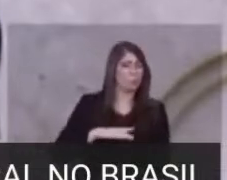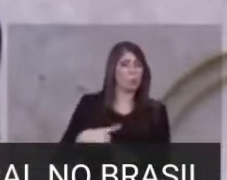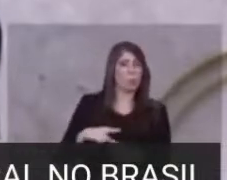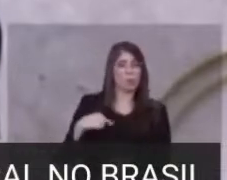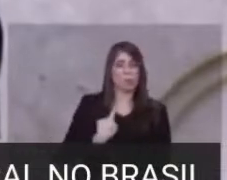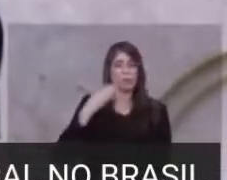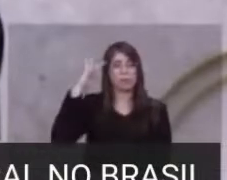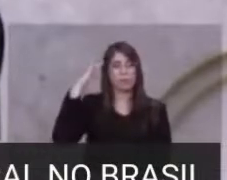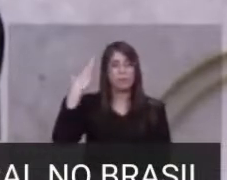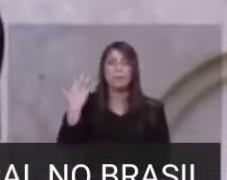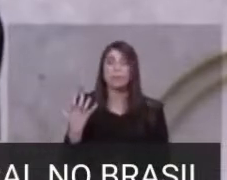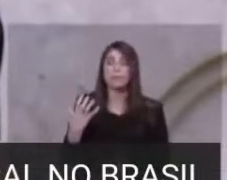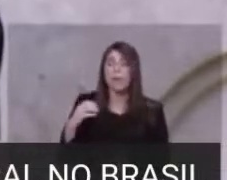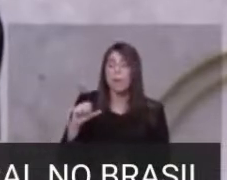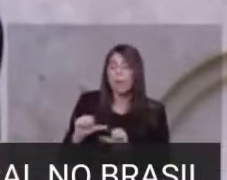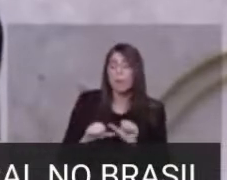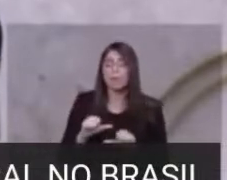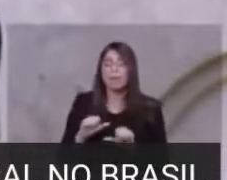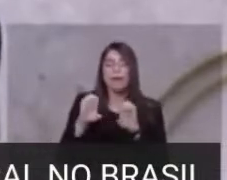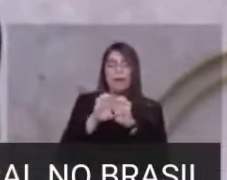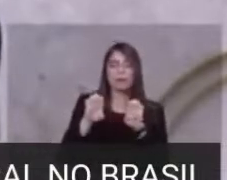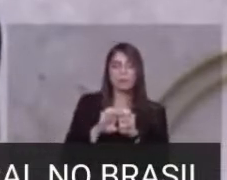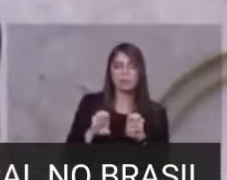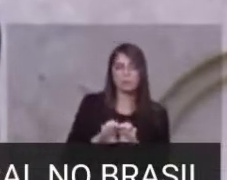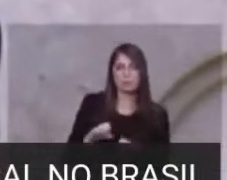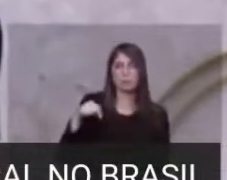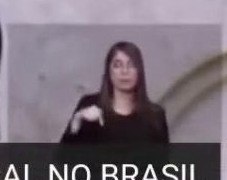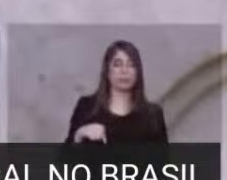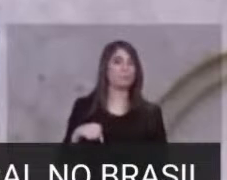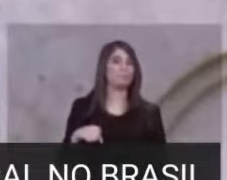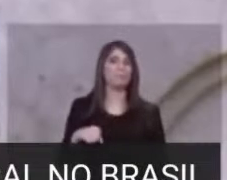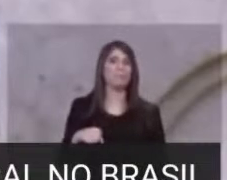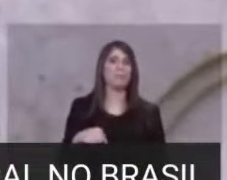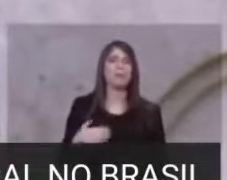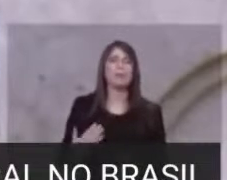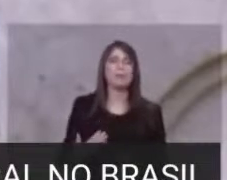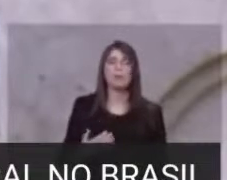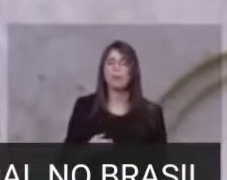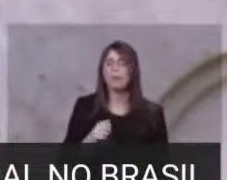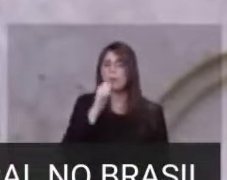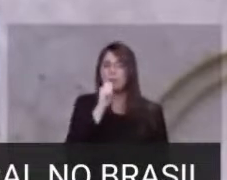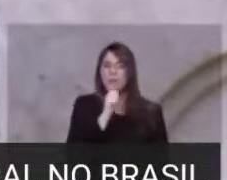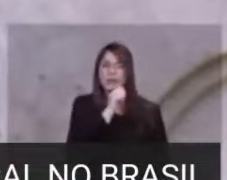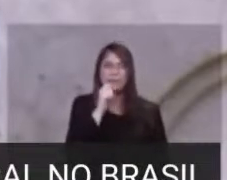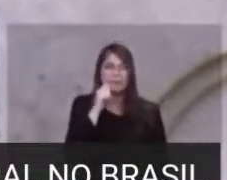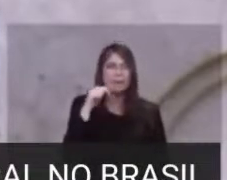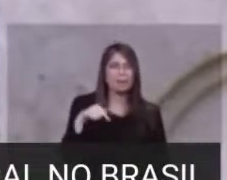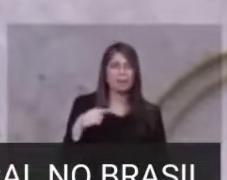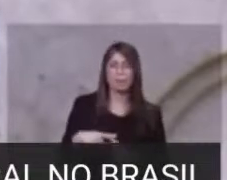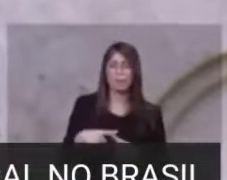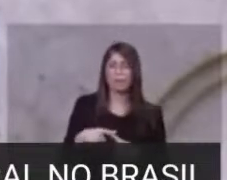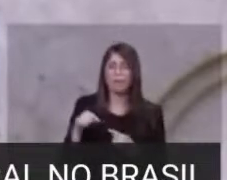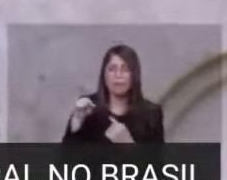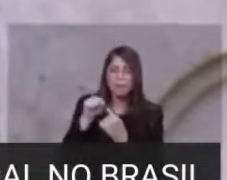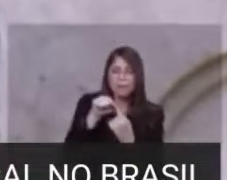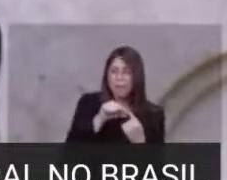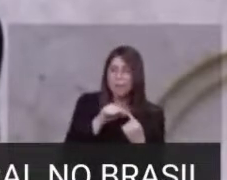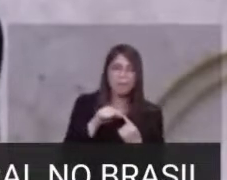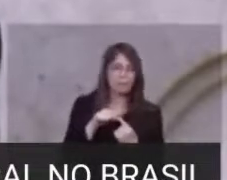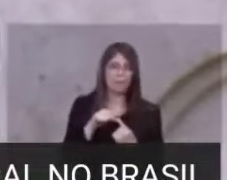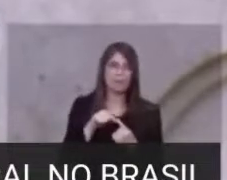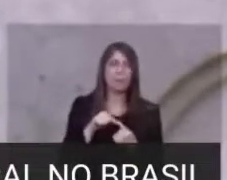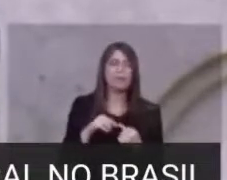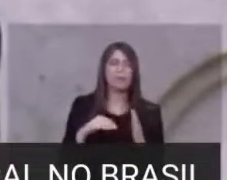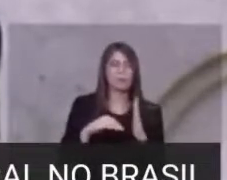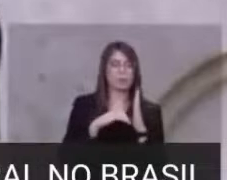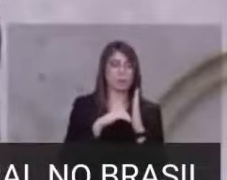por decisões do tribunal quiser mudar a estrutura e funcionamento da corte. Não se sacrificam instituições no altar das conveniências políticas.